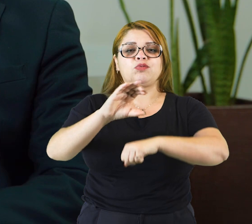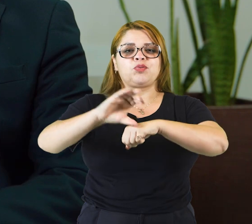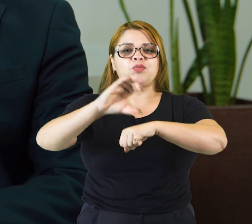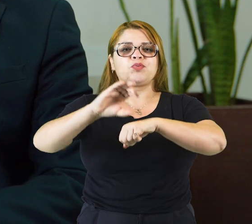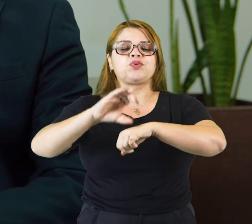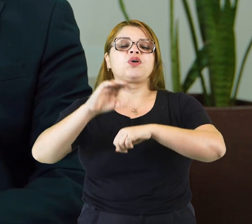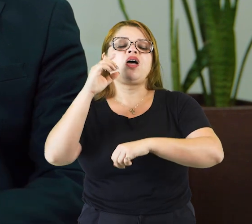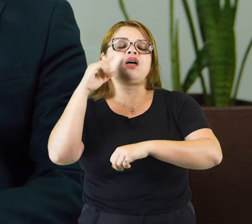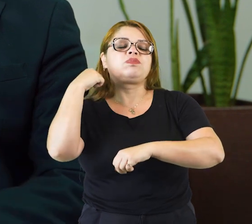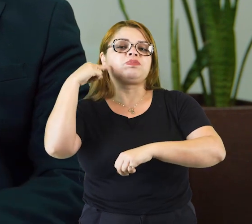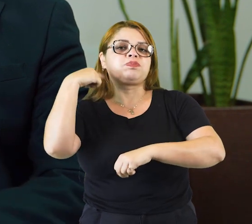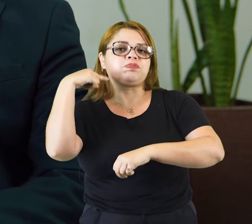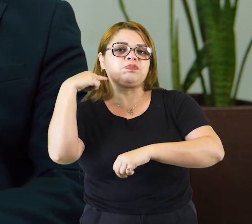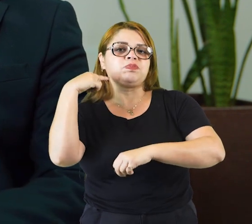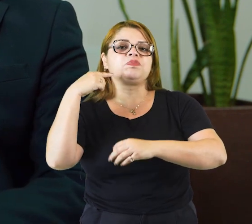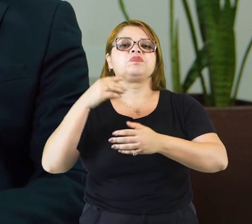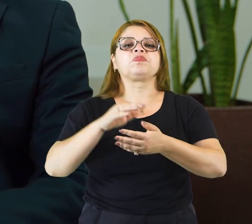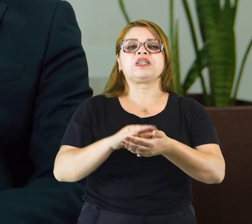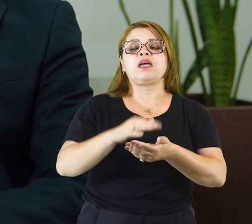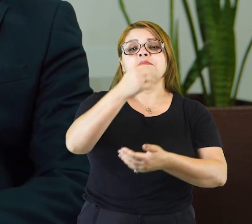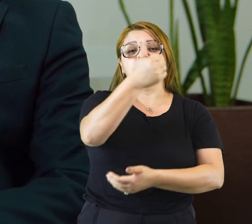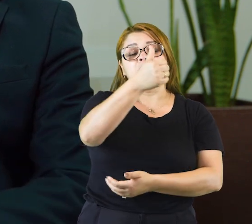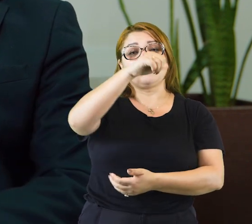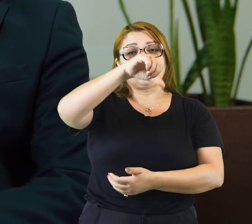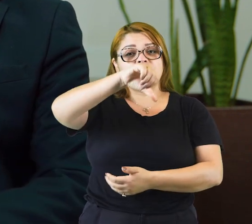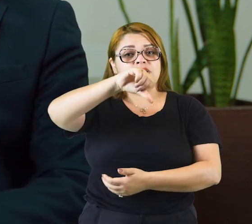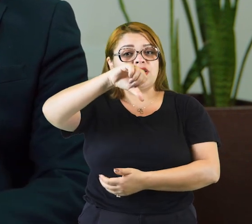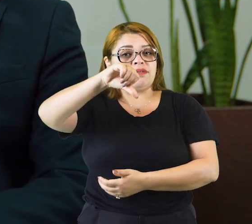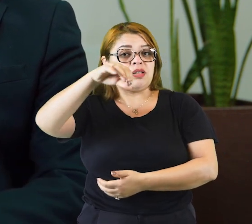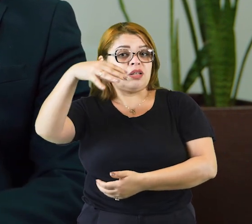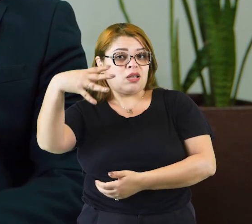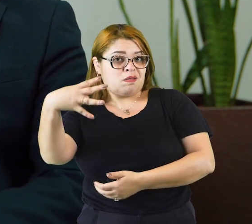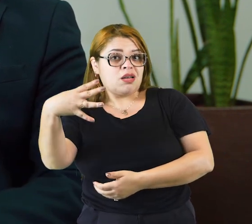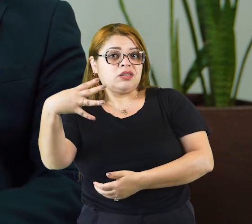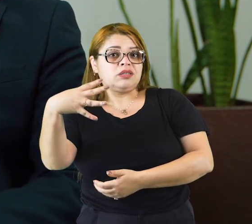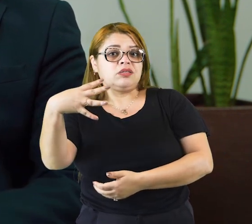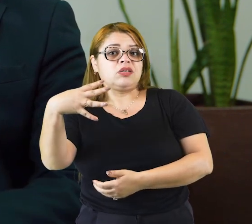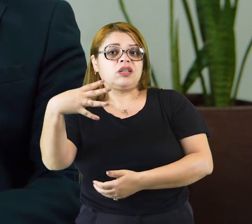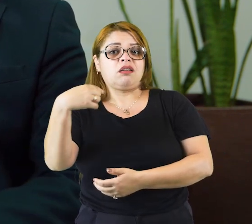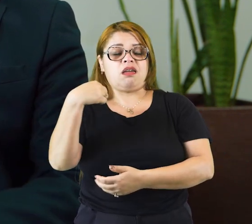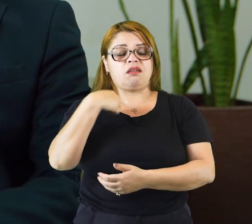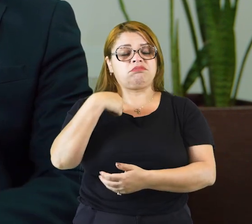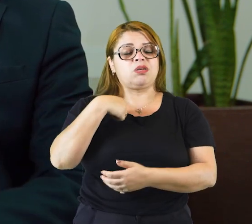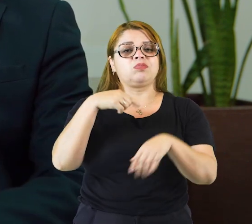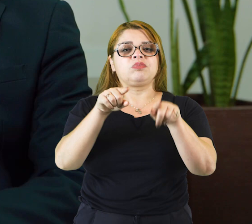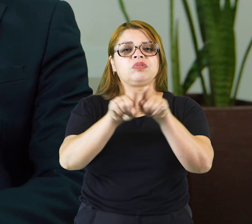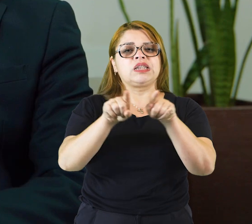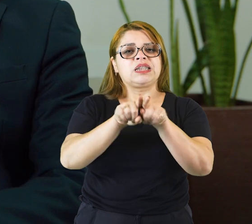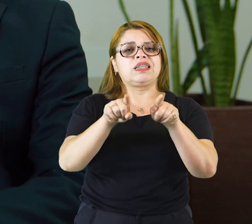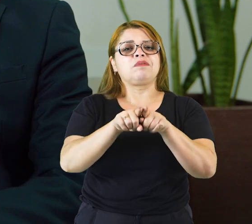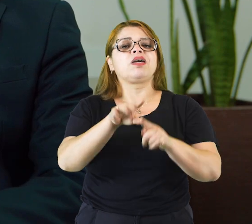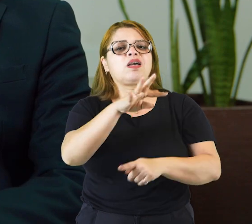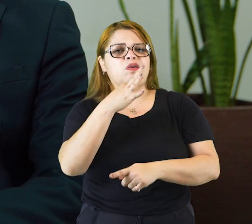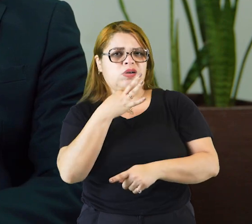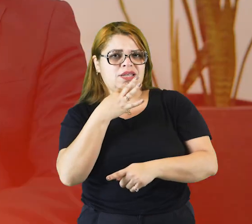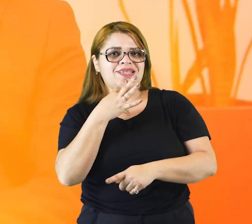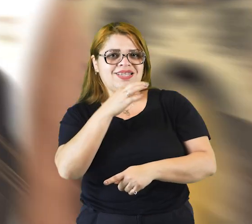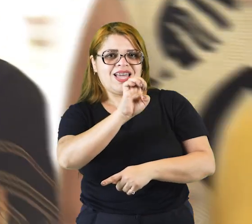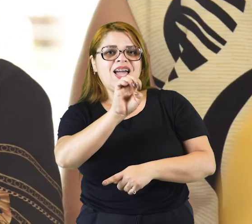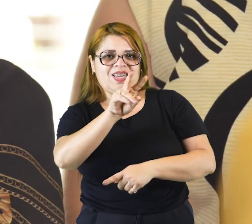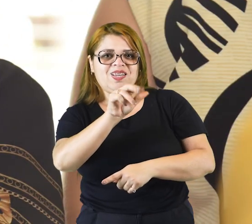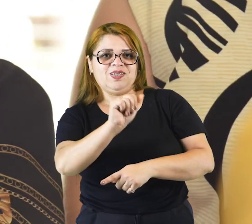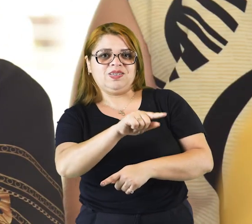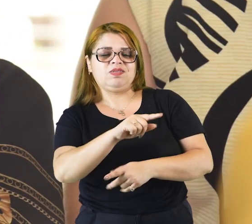curso de Direito. E justamente em 1994 foi a data que eu também conheci a desembargadora